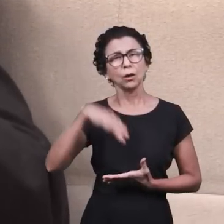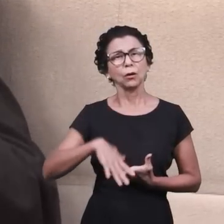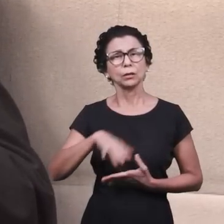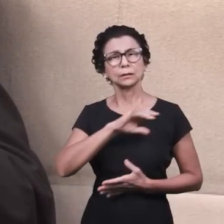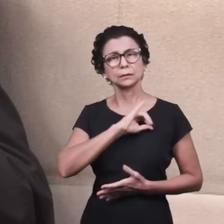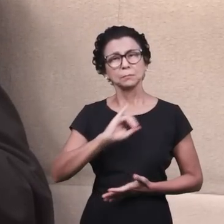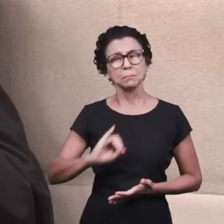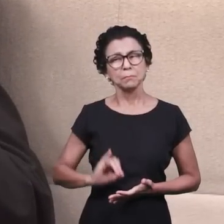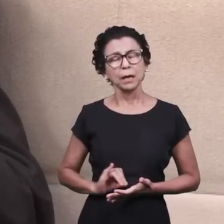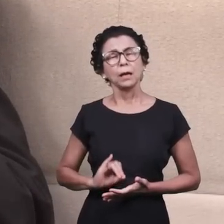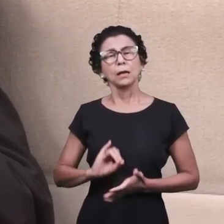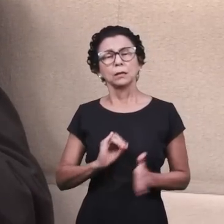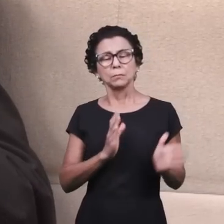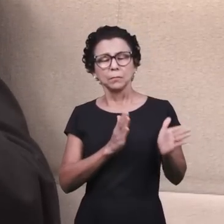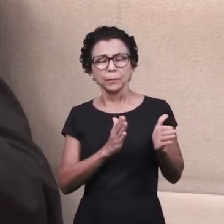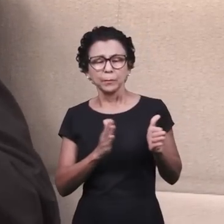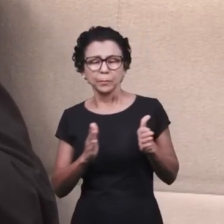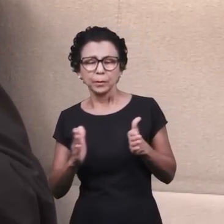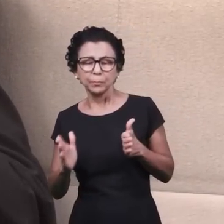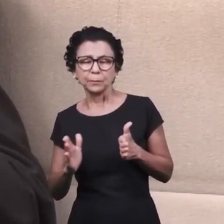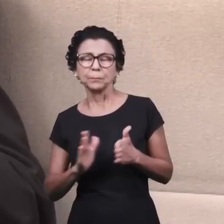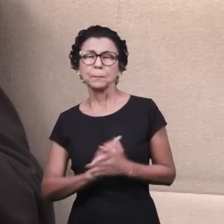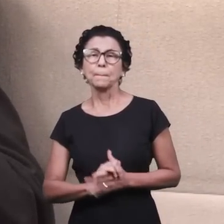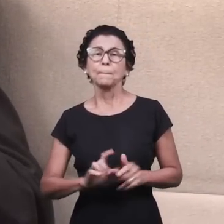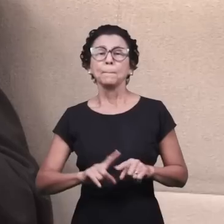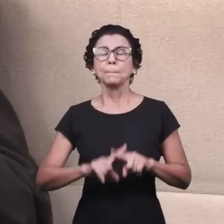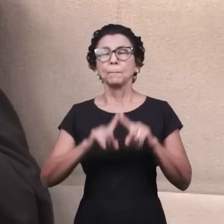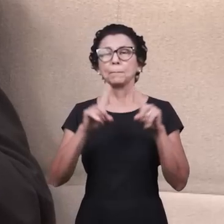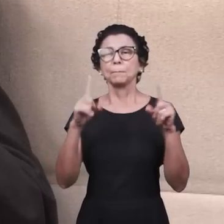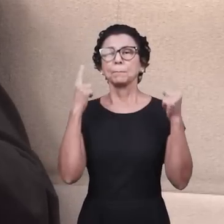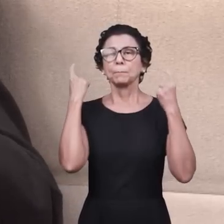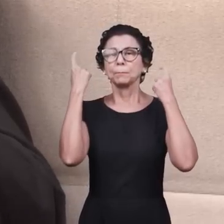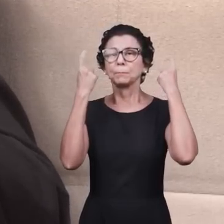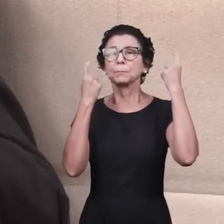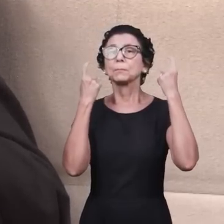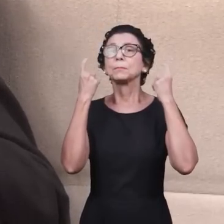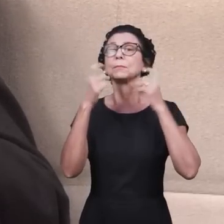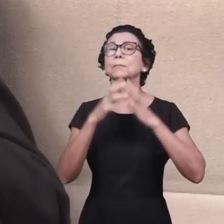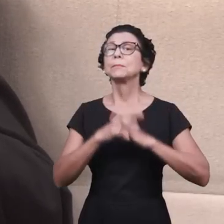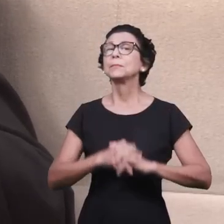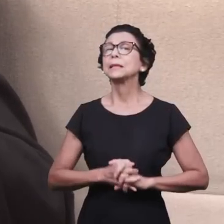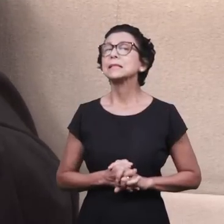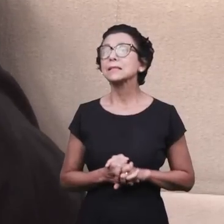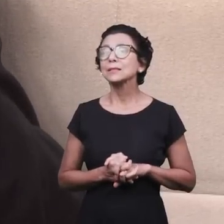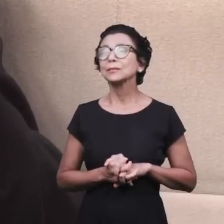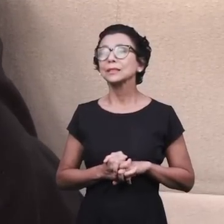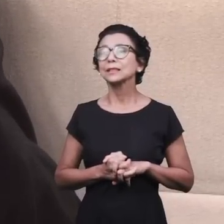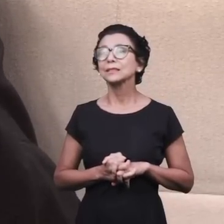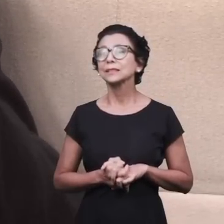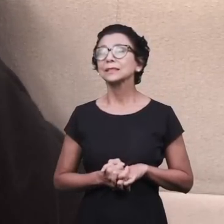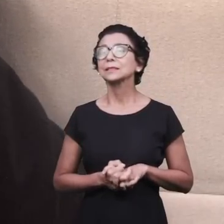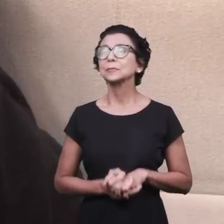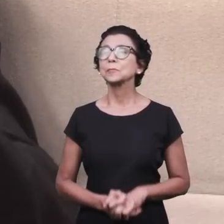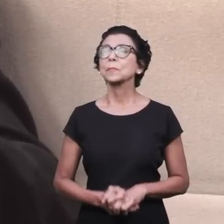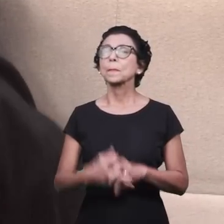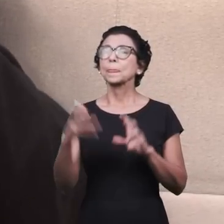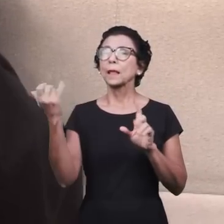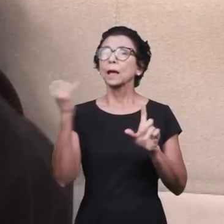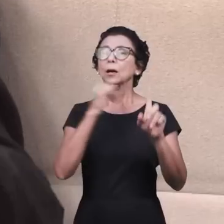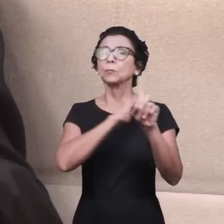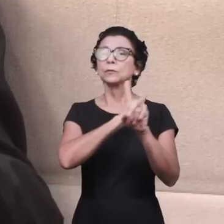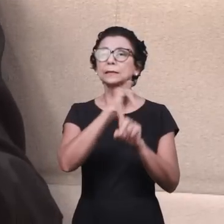A preocupação é basicamente com aquilo que o texto ali destaca aqui, que são as palavras